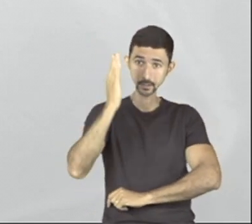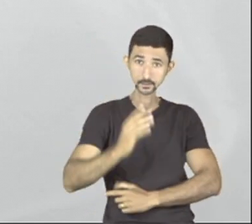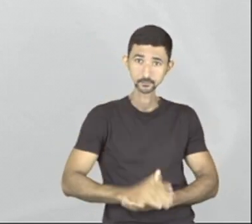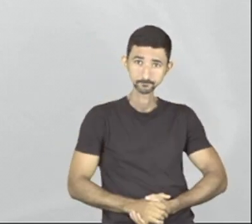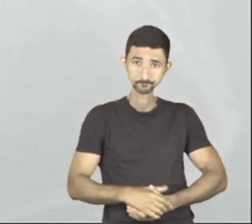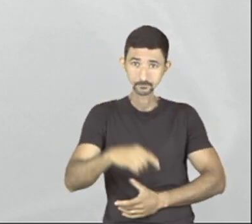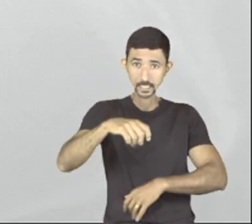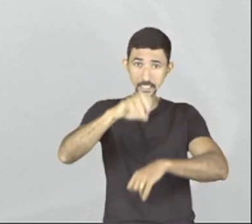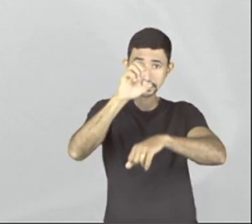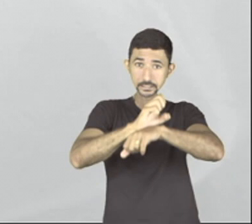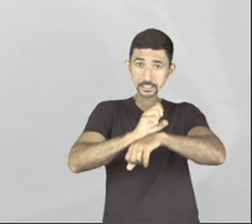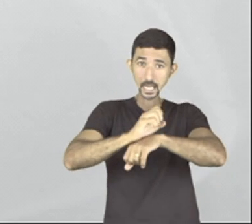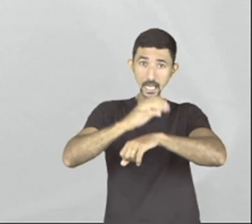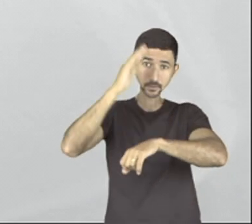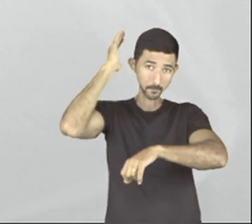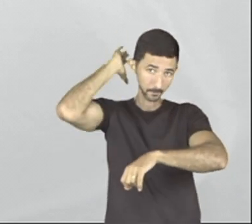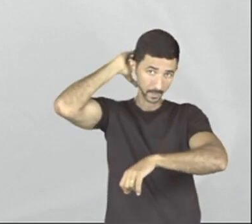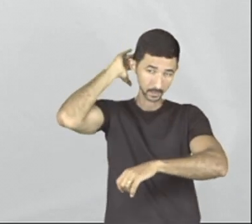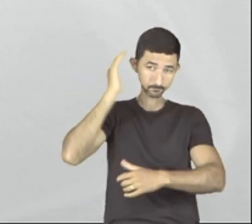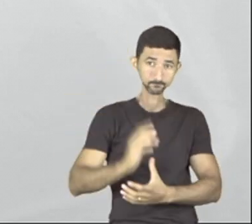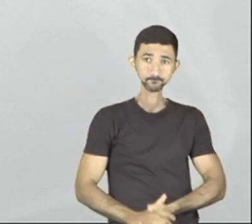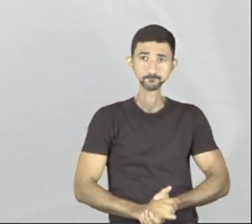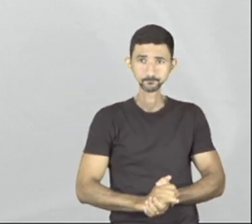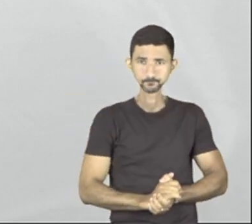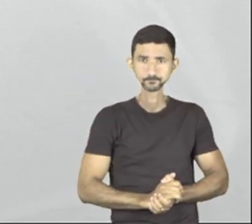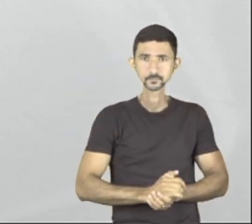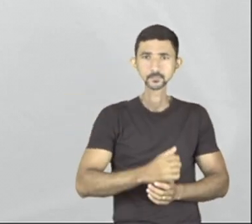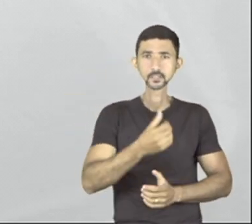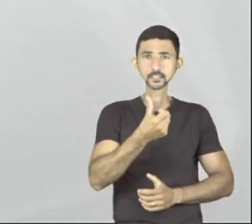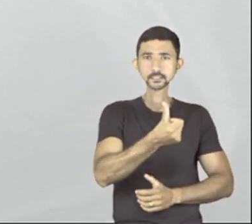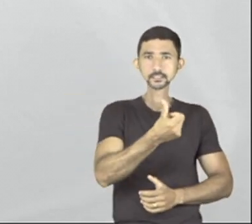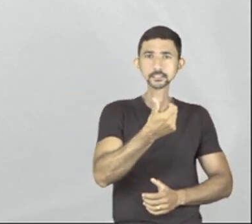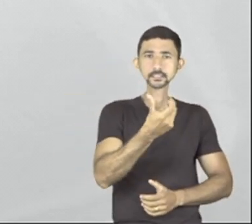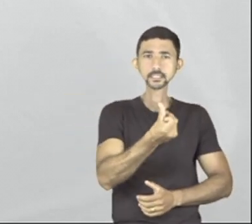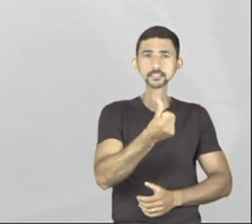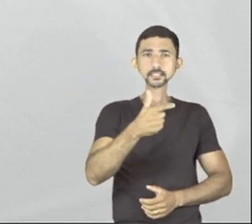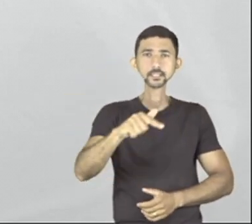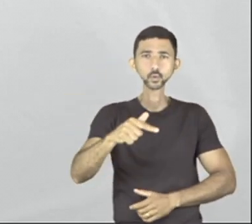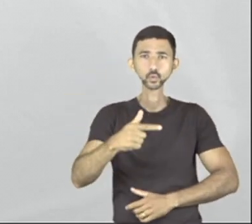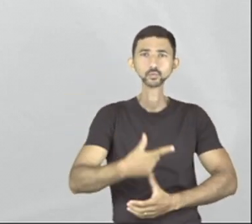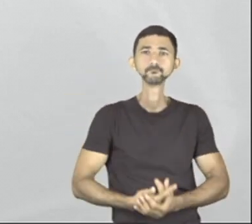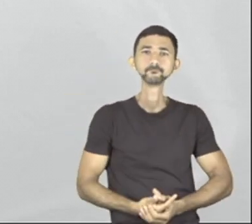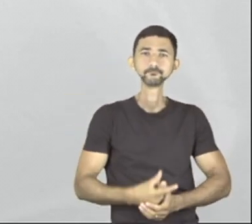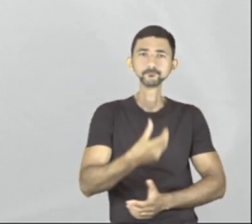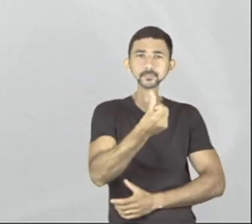no estado do Pará, 162. Destas 62,